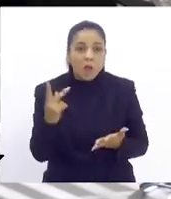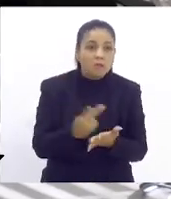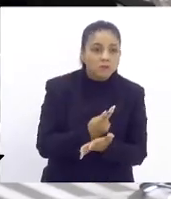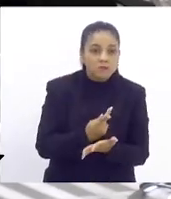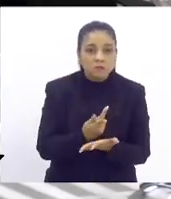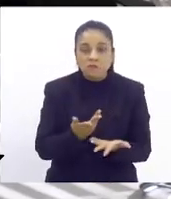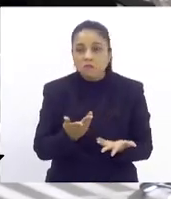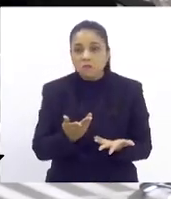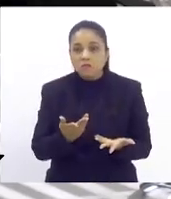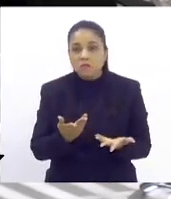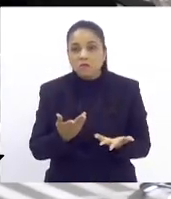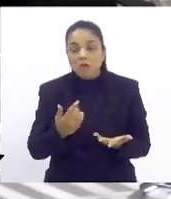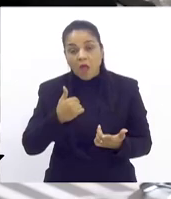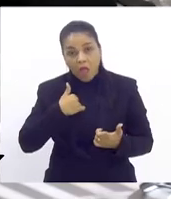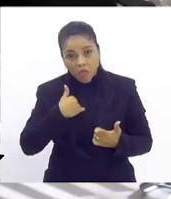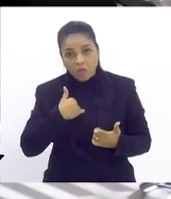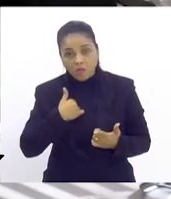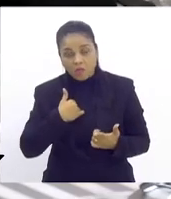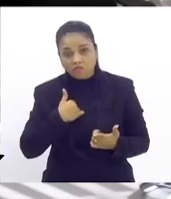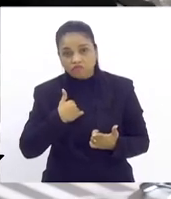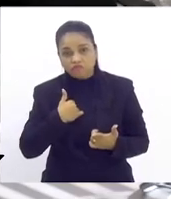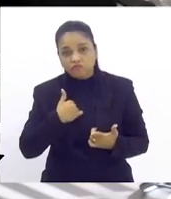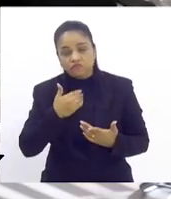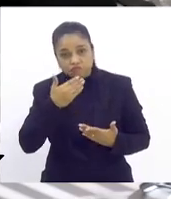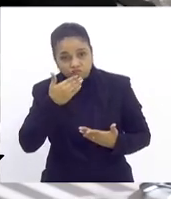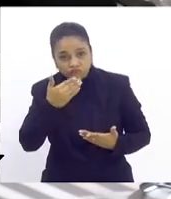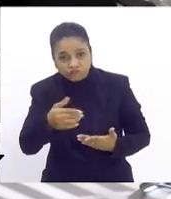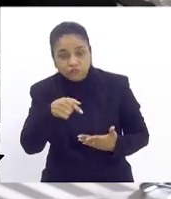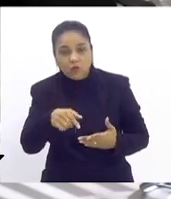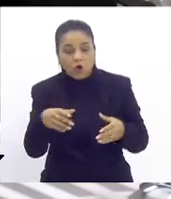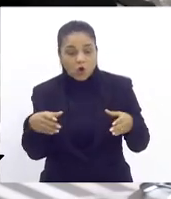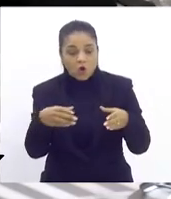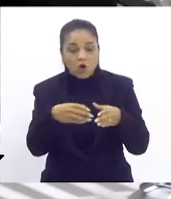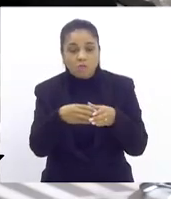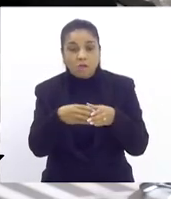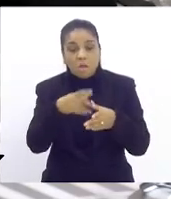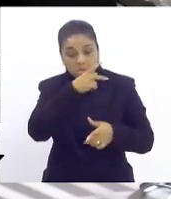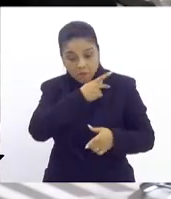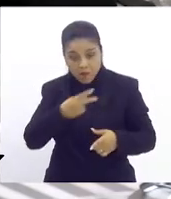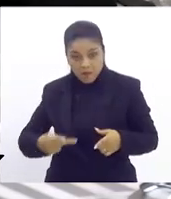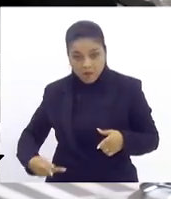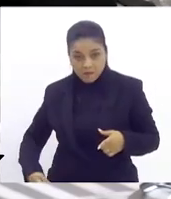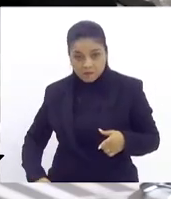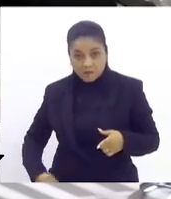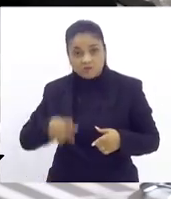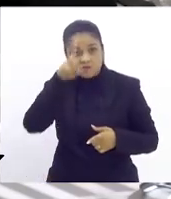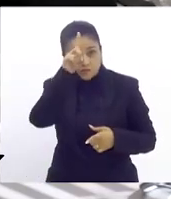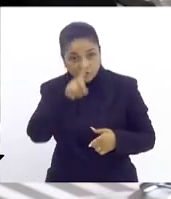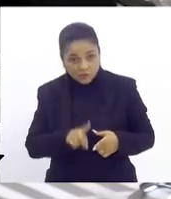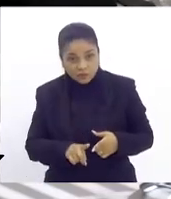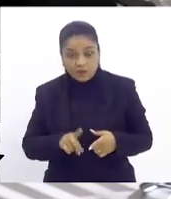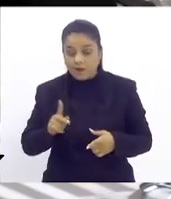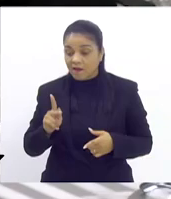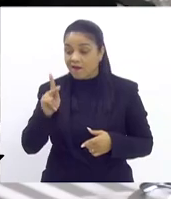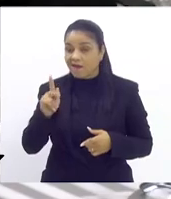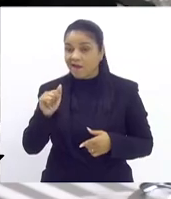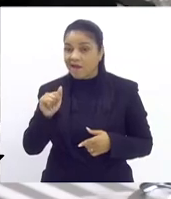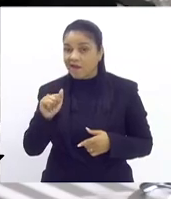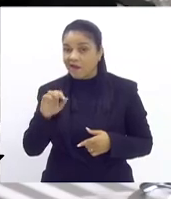cá buchas eu sou a favor da condução com efetiva da presidente a diretora presidente